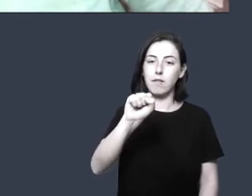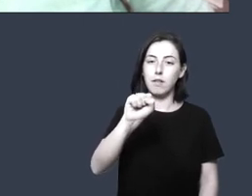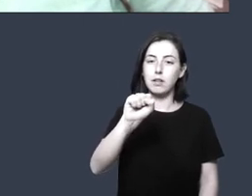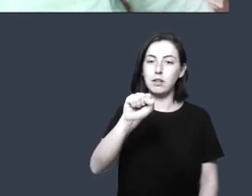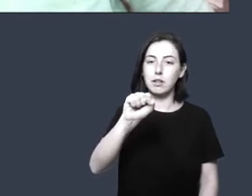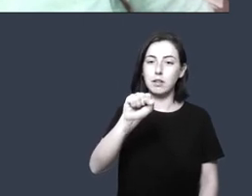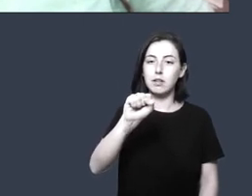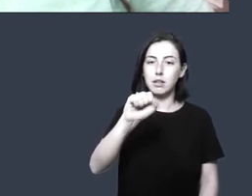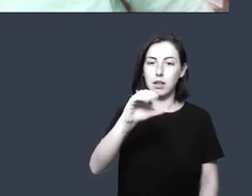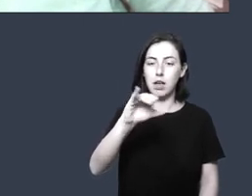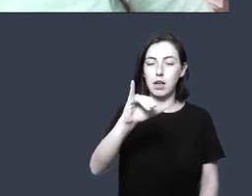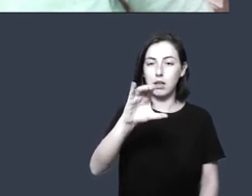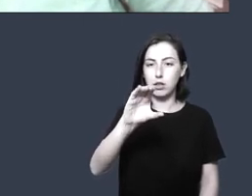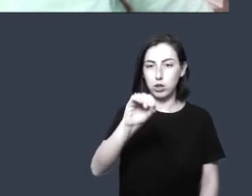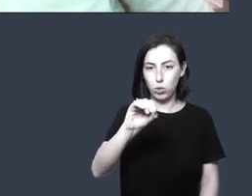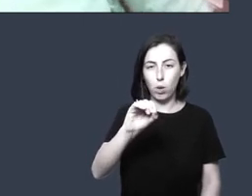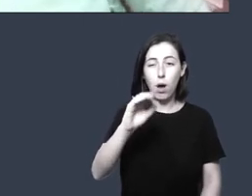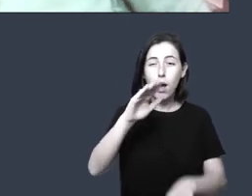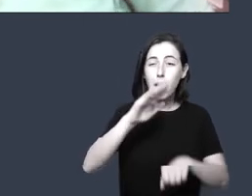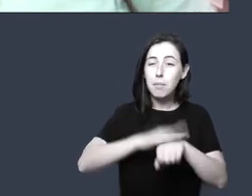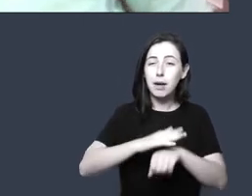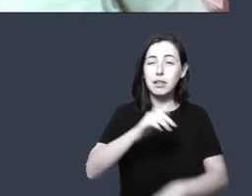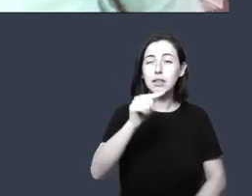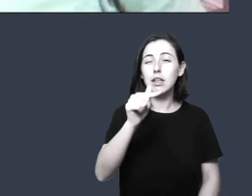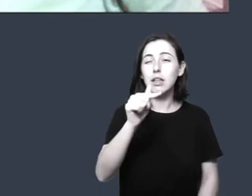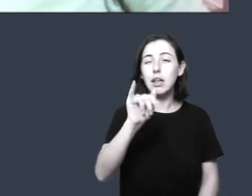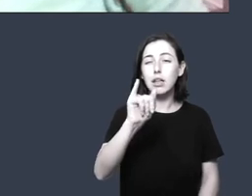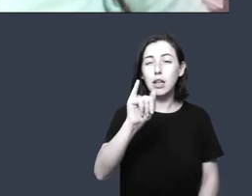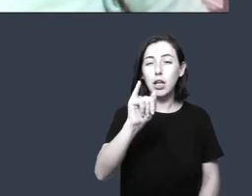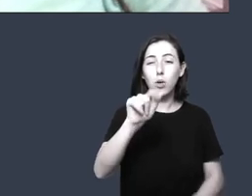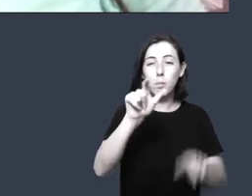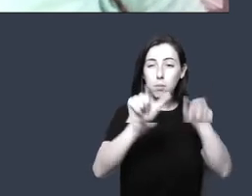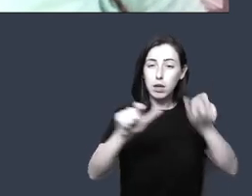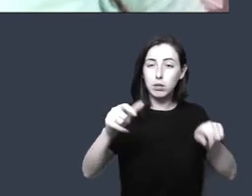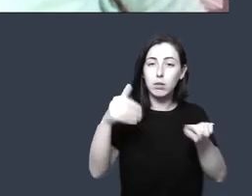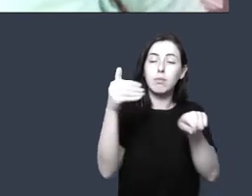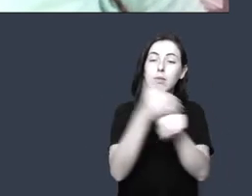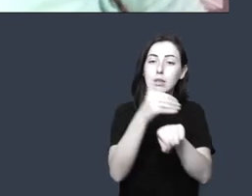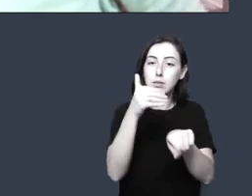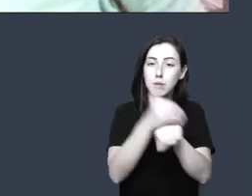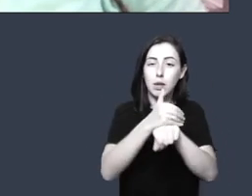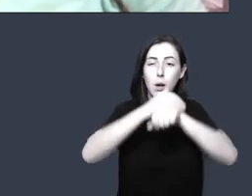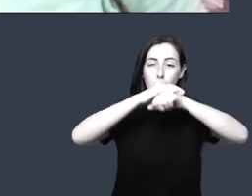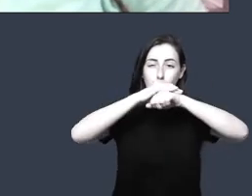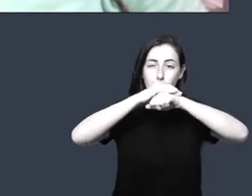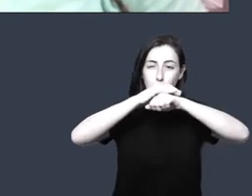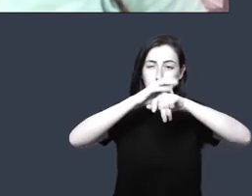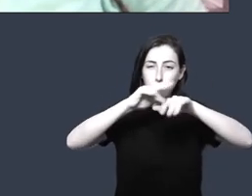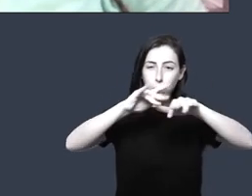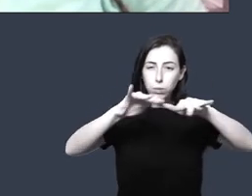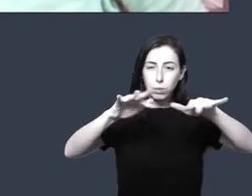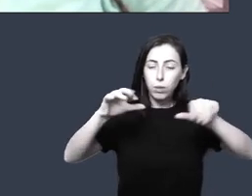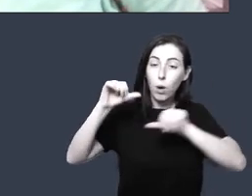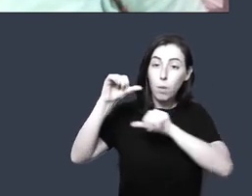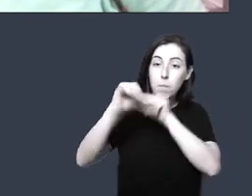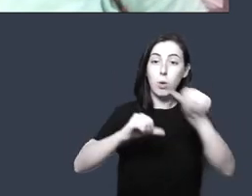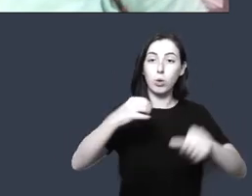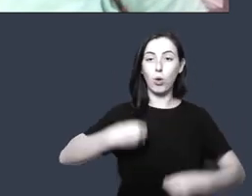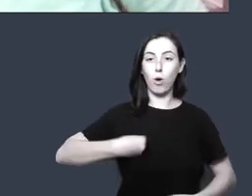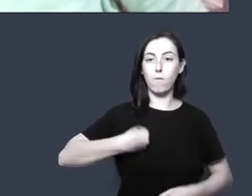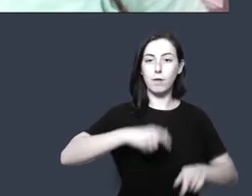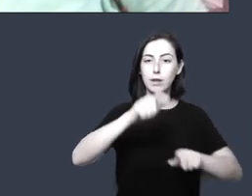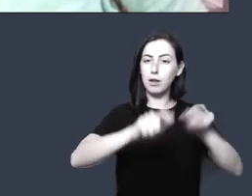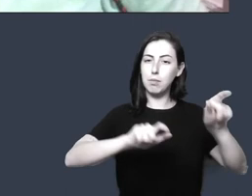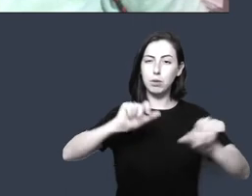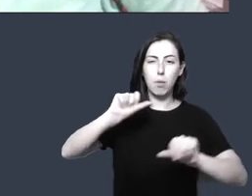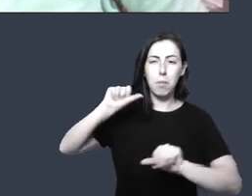mais de 70 mil membros, né? Uma coisa enorme e que atingiu, que mudou vidas de pessoas radicalmente, que entraram nessa